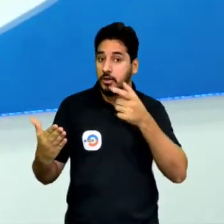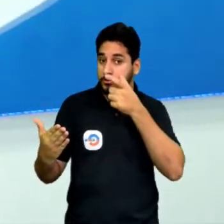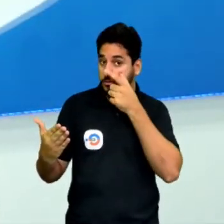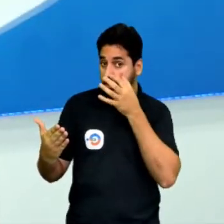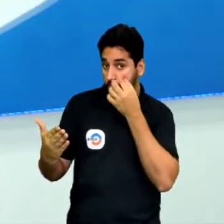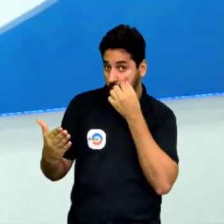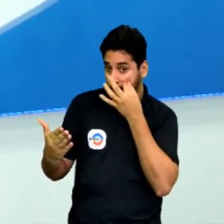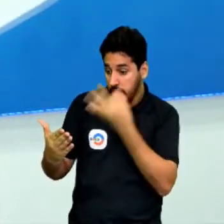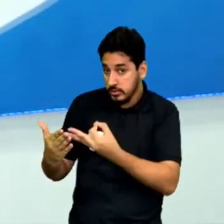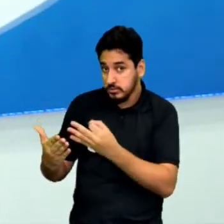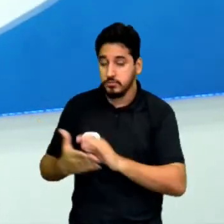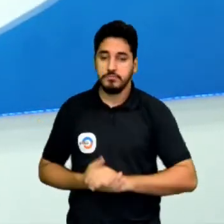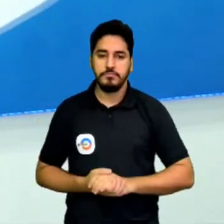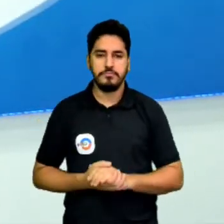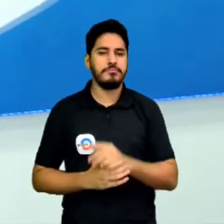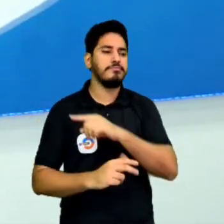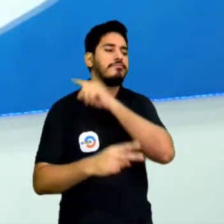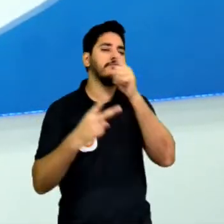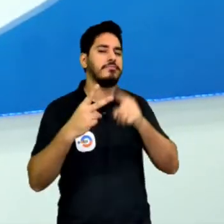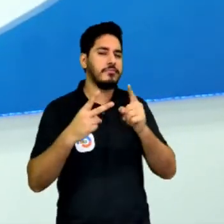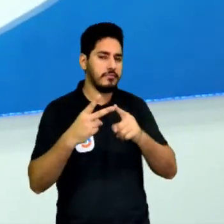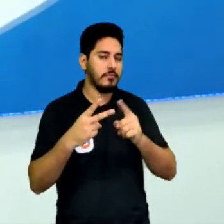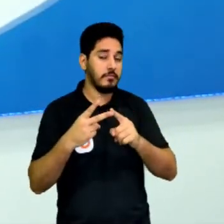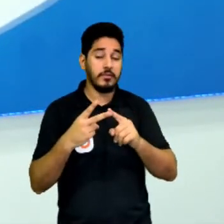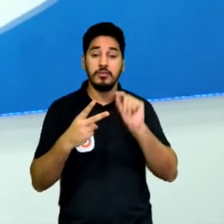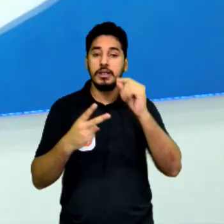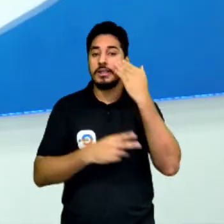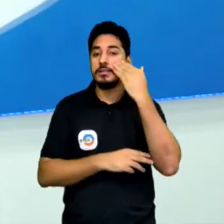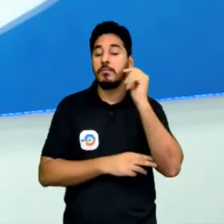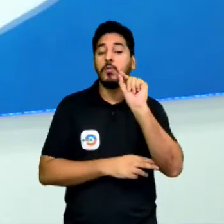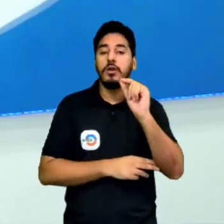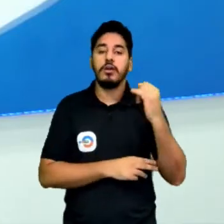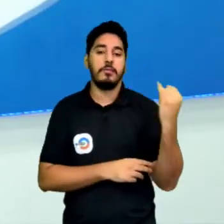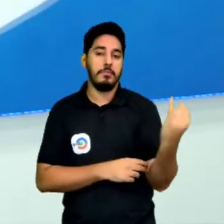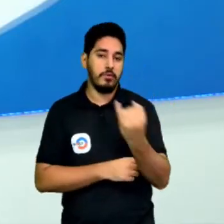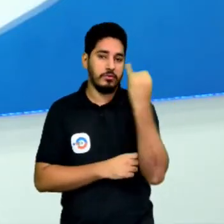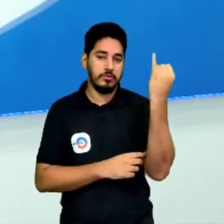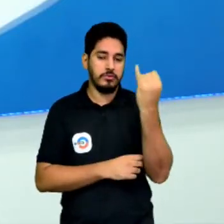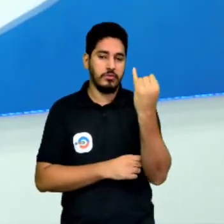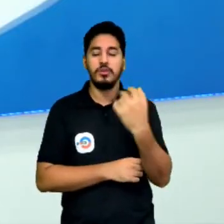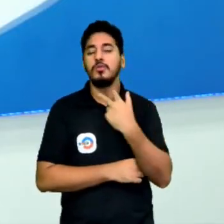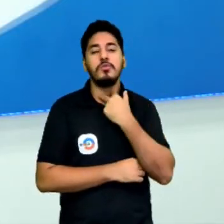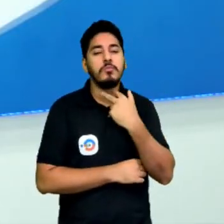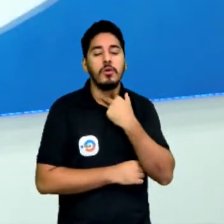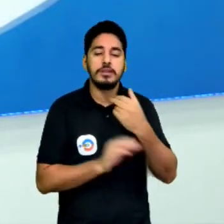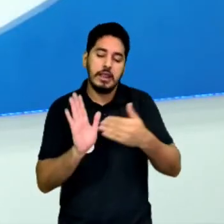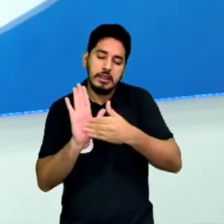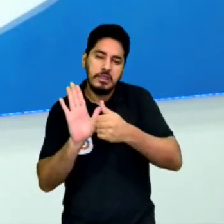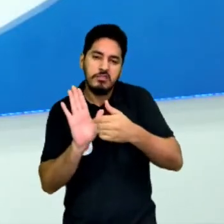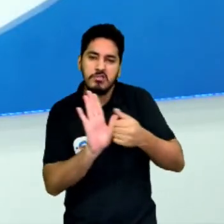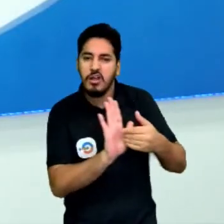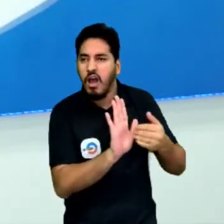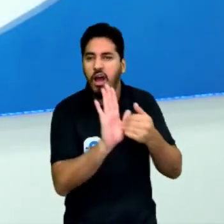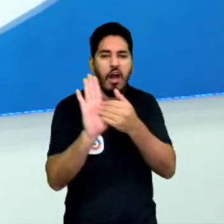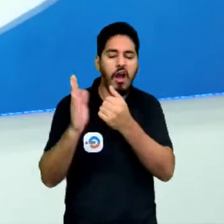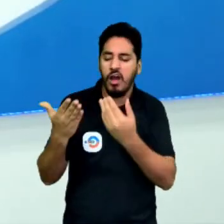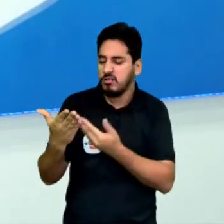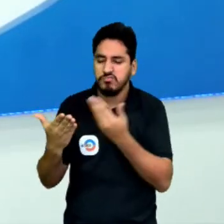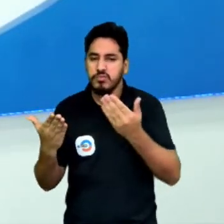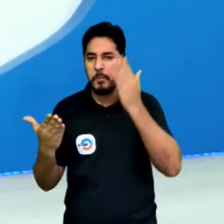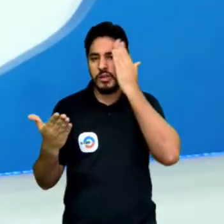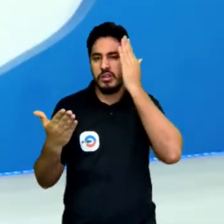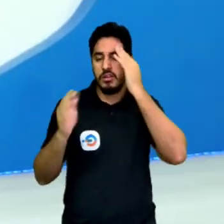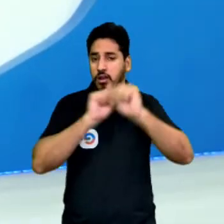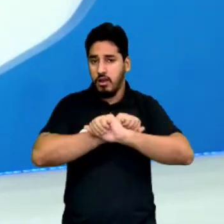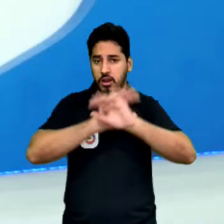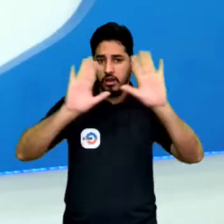dica importante é prestar atenção ao que é essencial, ao que não pode ser tirado em prejuízo da compreensão do